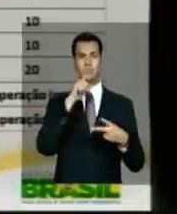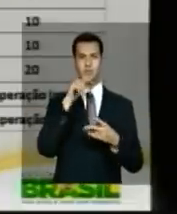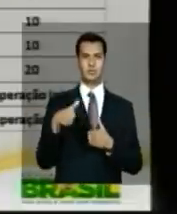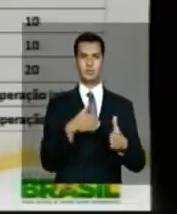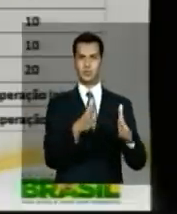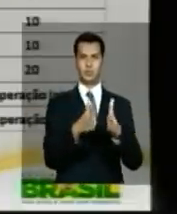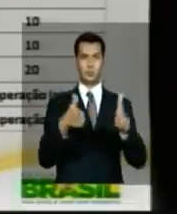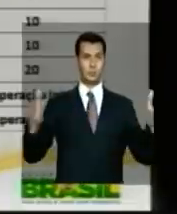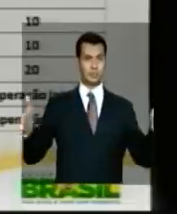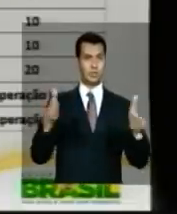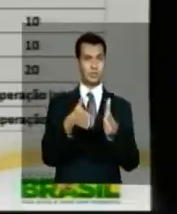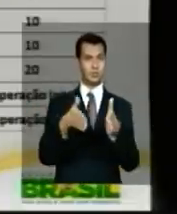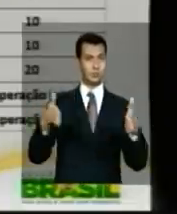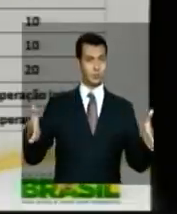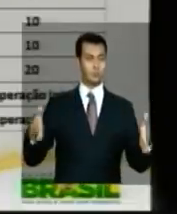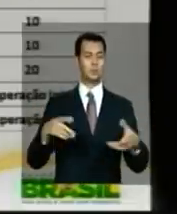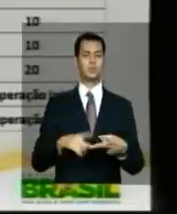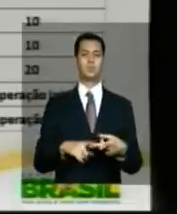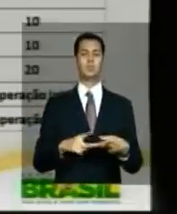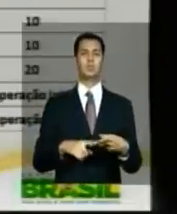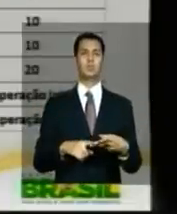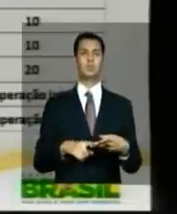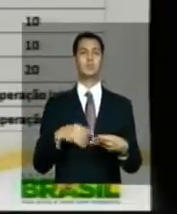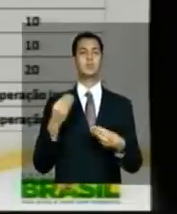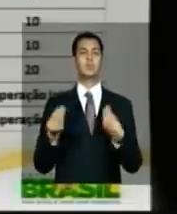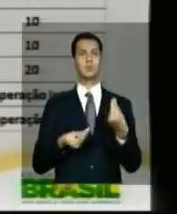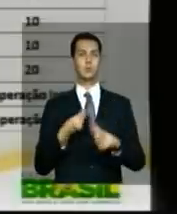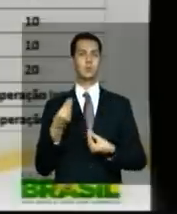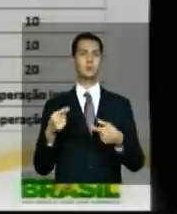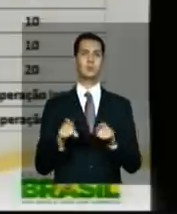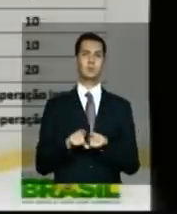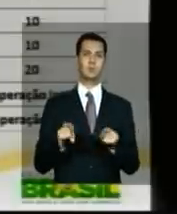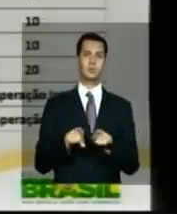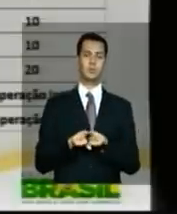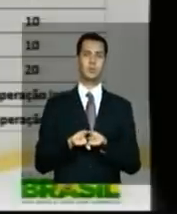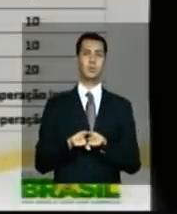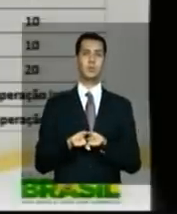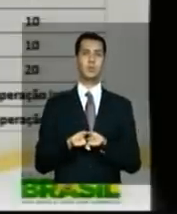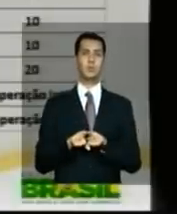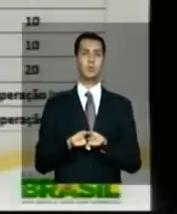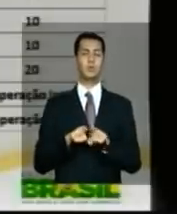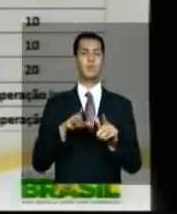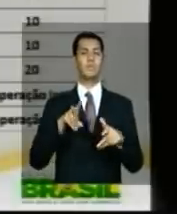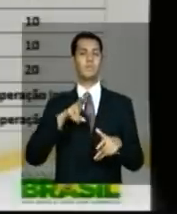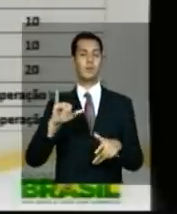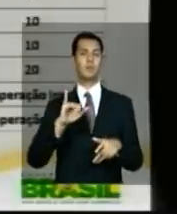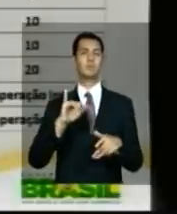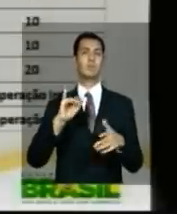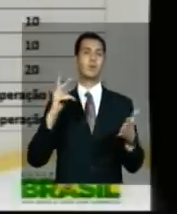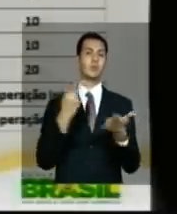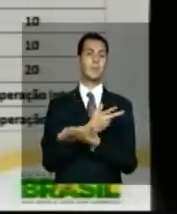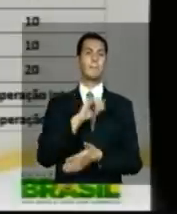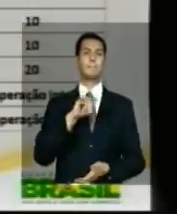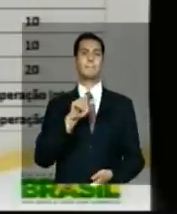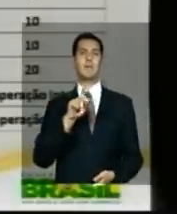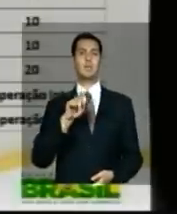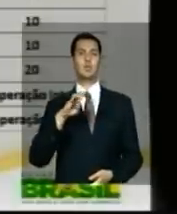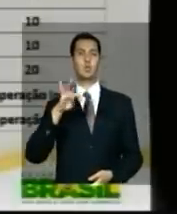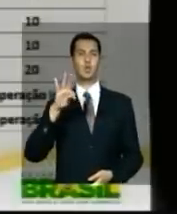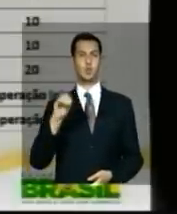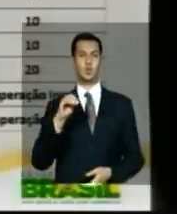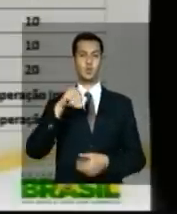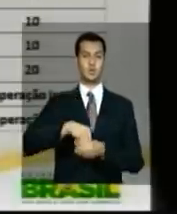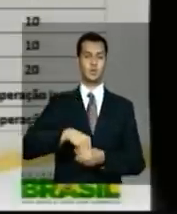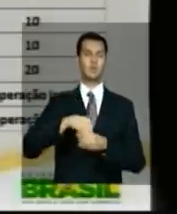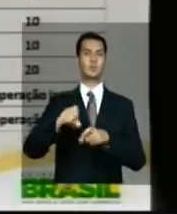e o impacto da recuperação no tamanho da propriedade e o governo e considerou nós consideramos